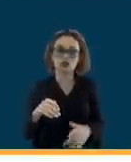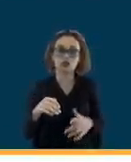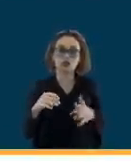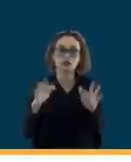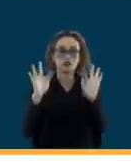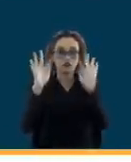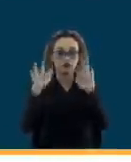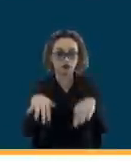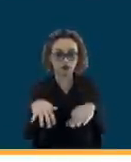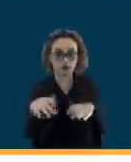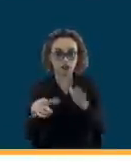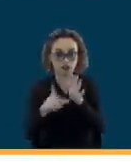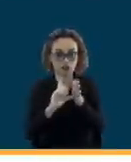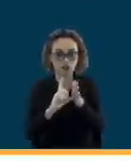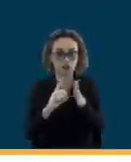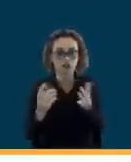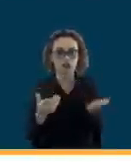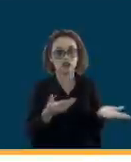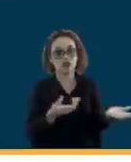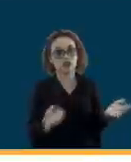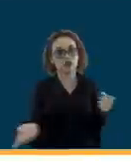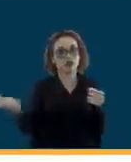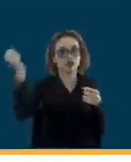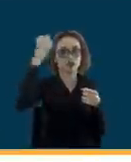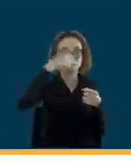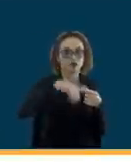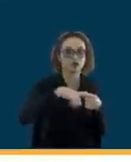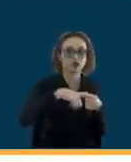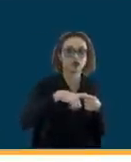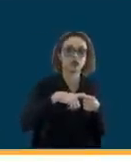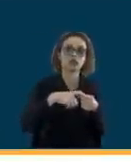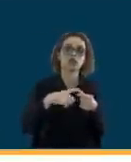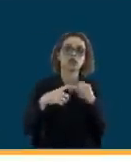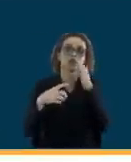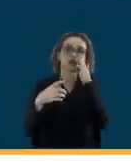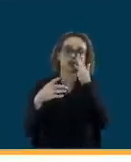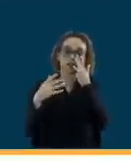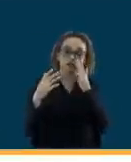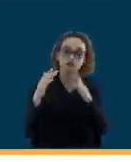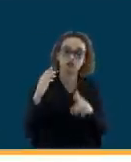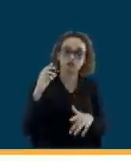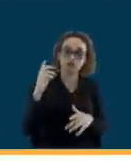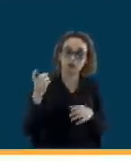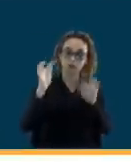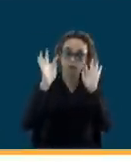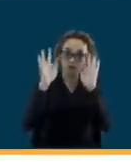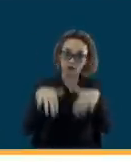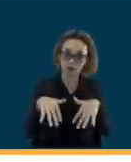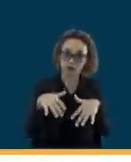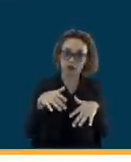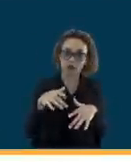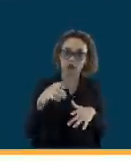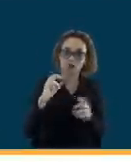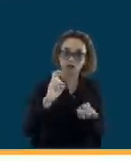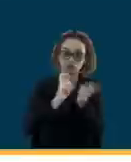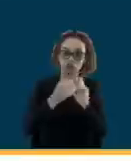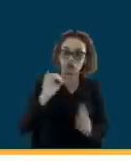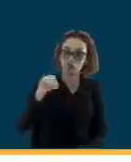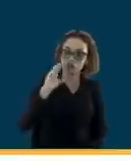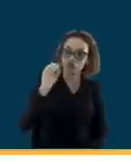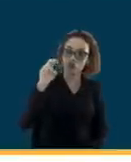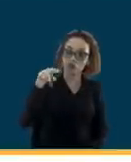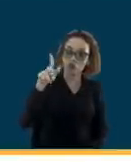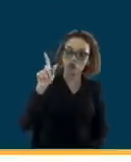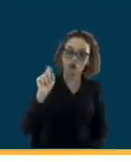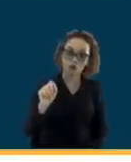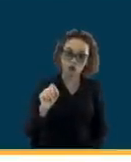para a nossa origem da ancestralidade com a fatinha do jongo ao final, para encerrar essa noite, mas antes de passar para a Fatinha, eu quero